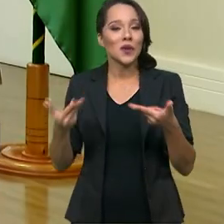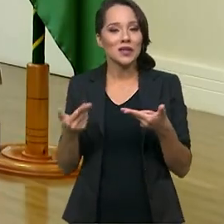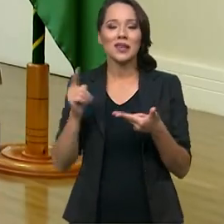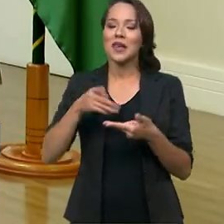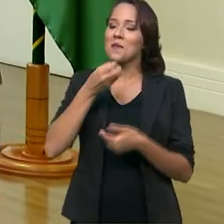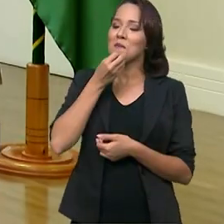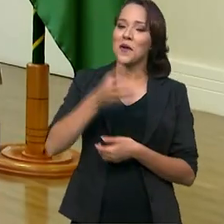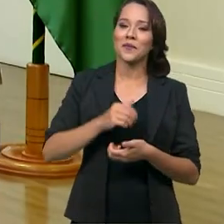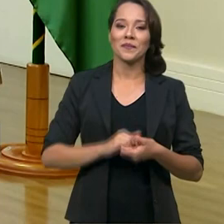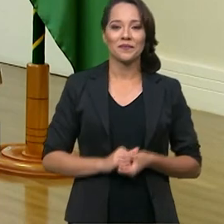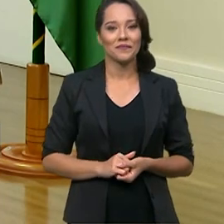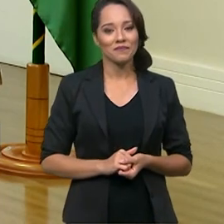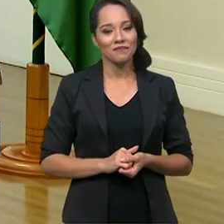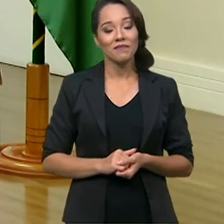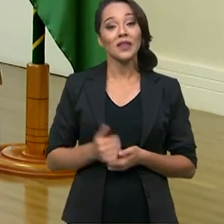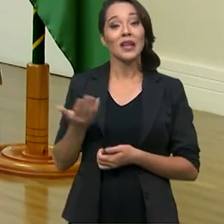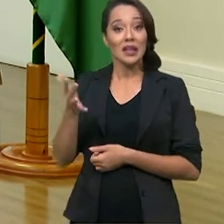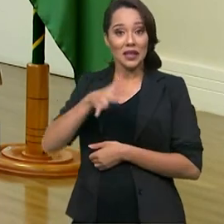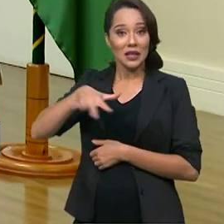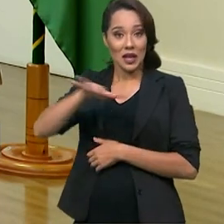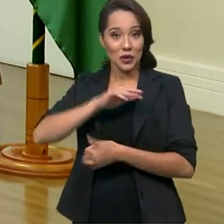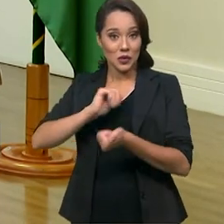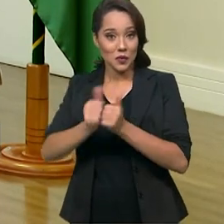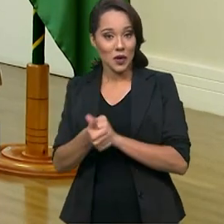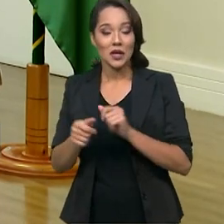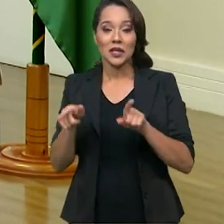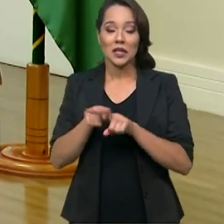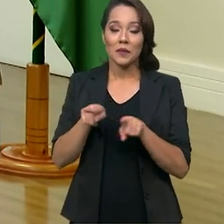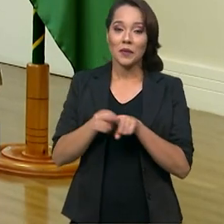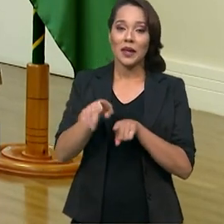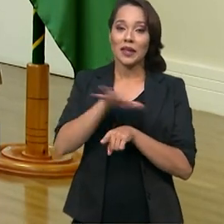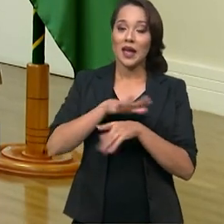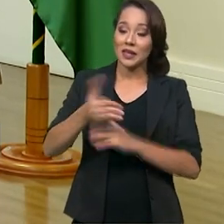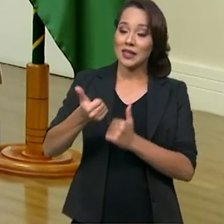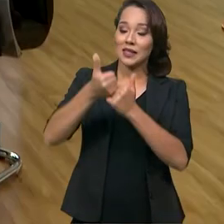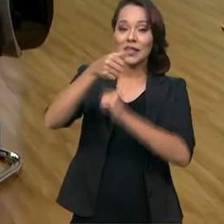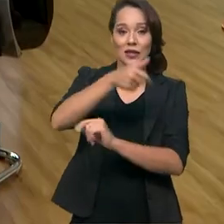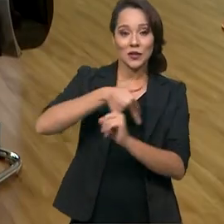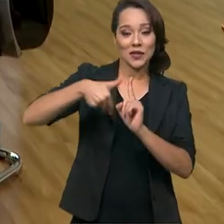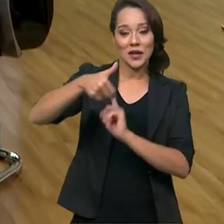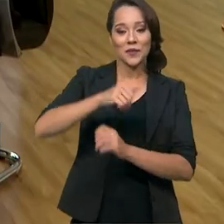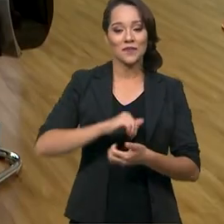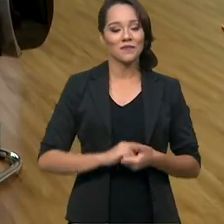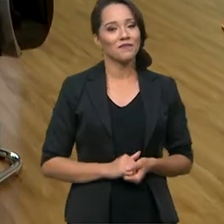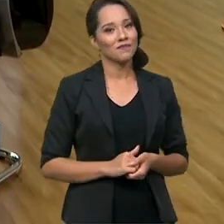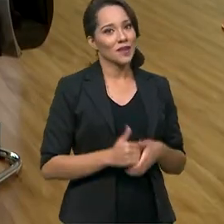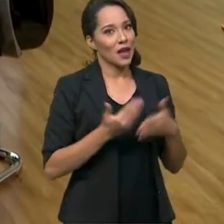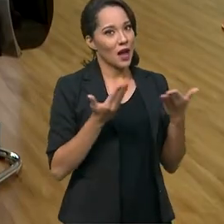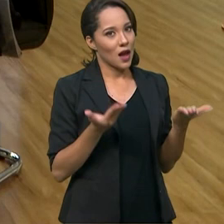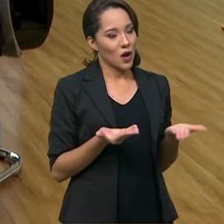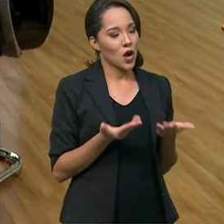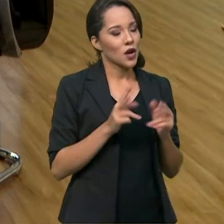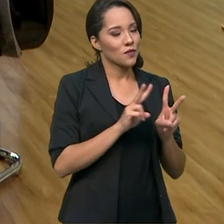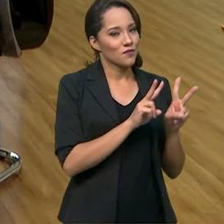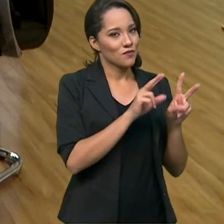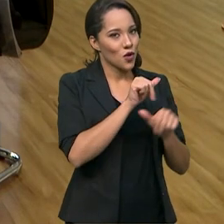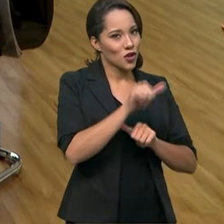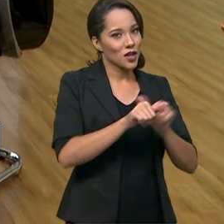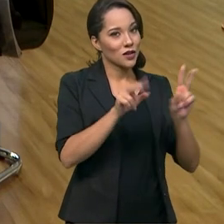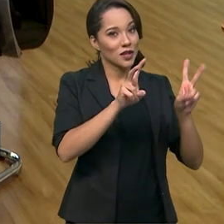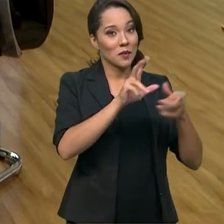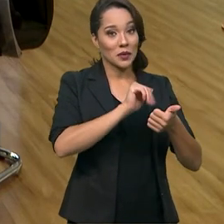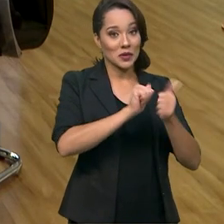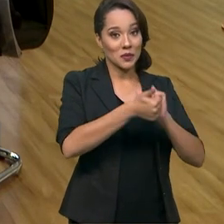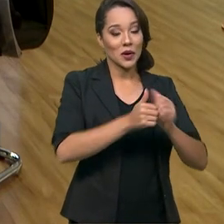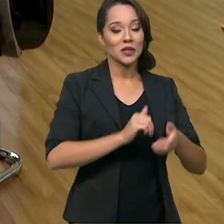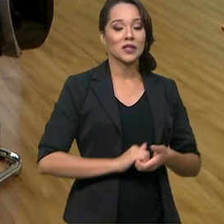são positivas, tanto na questão dos esportes como em toda a questão da assistência social. Agora, saindo então um pouco do